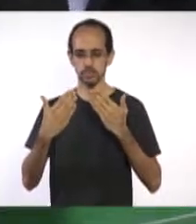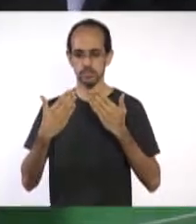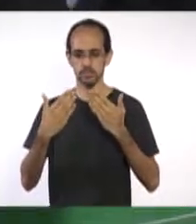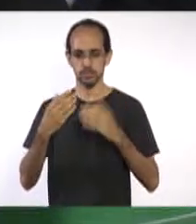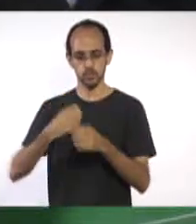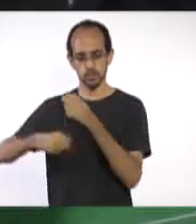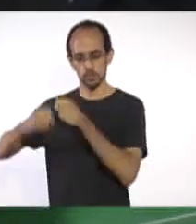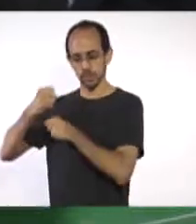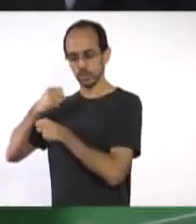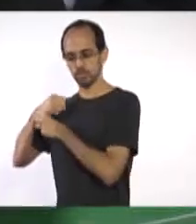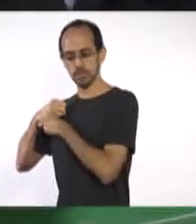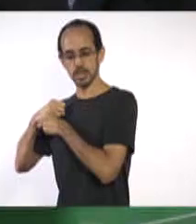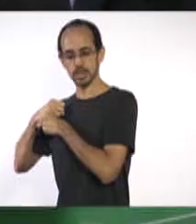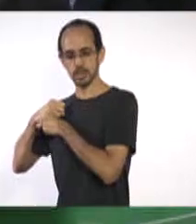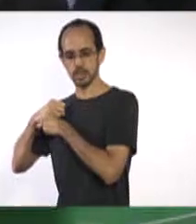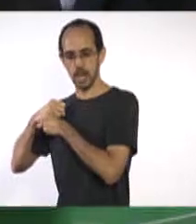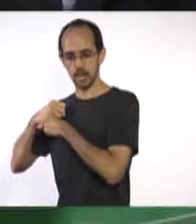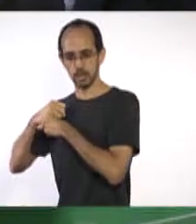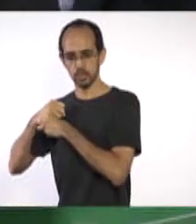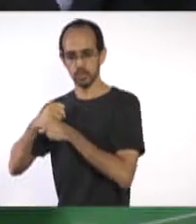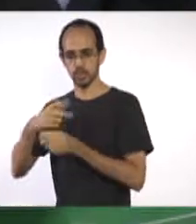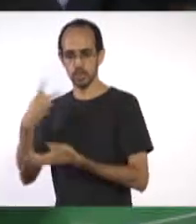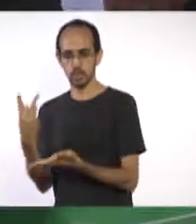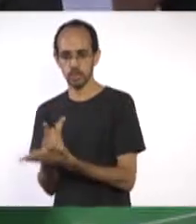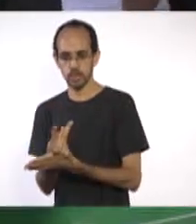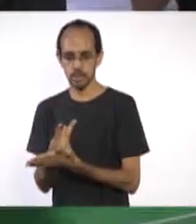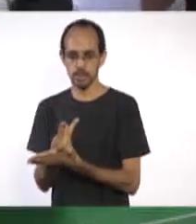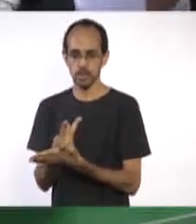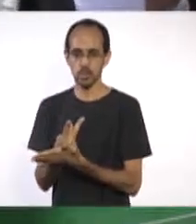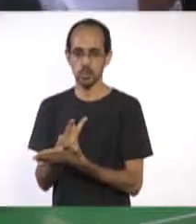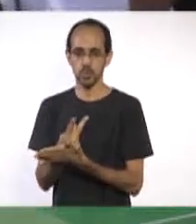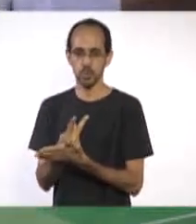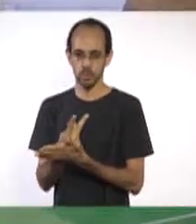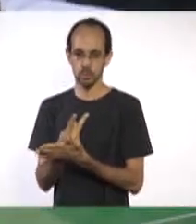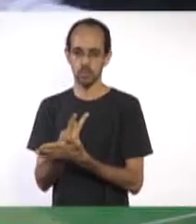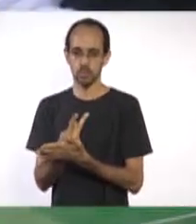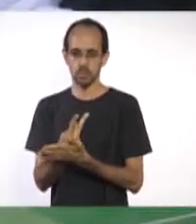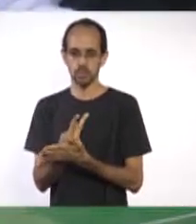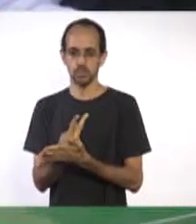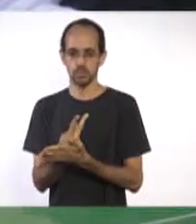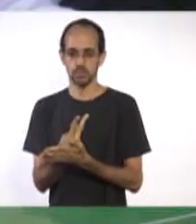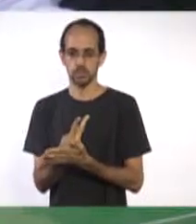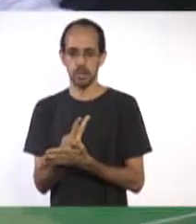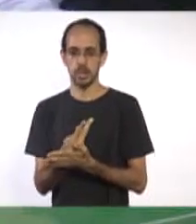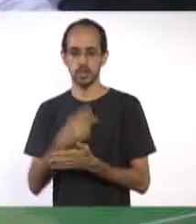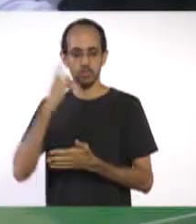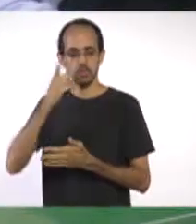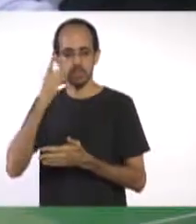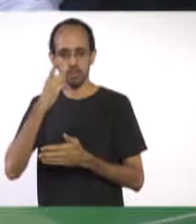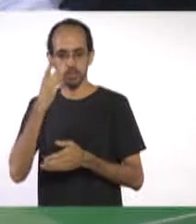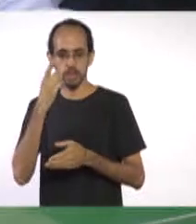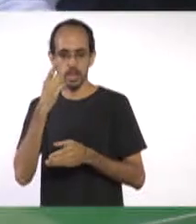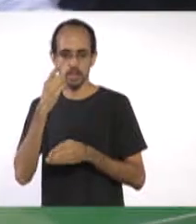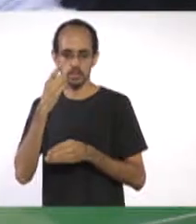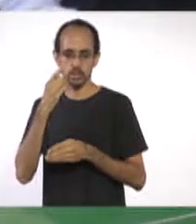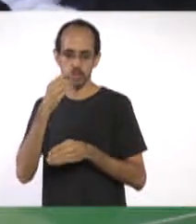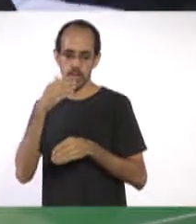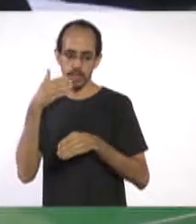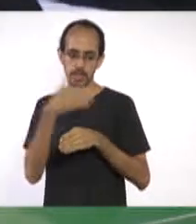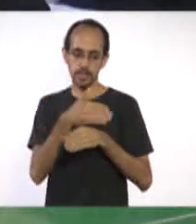passado indícios de acontecer a hipótese de arapongagem em cima dos deputados para interferir em sua autonomia e